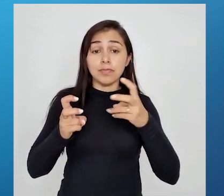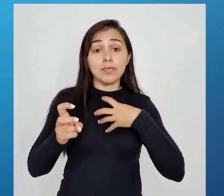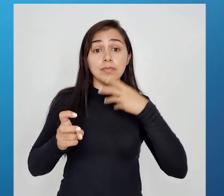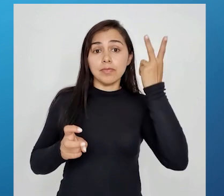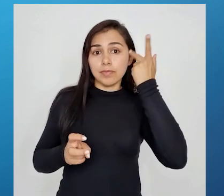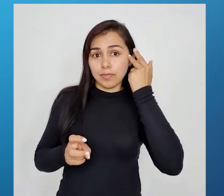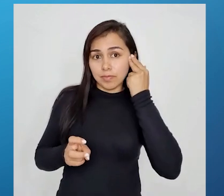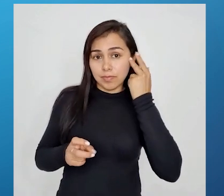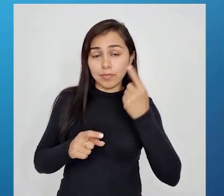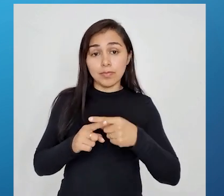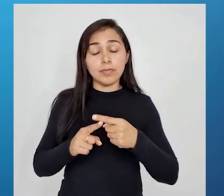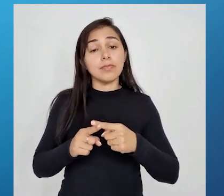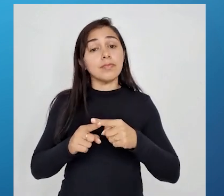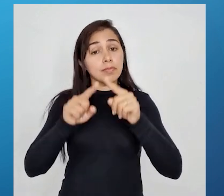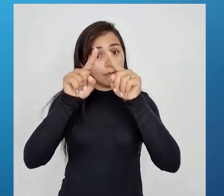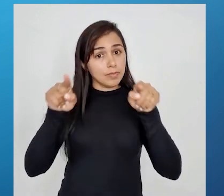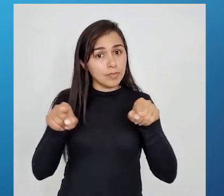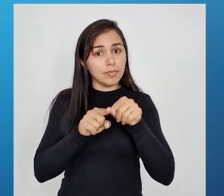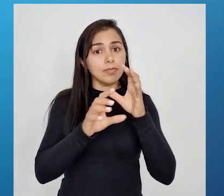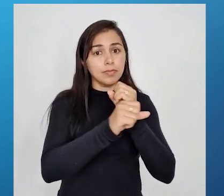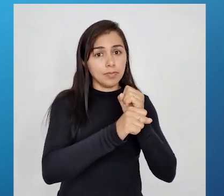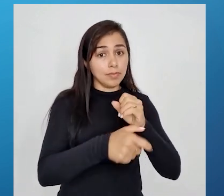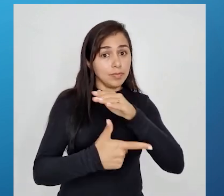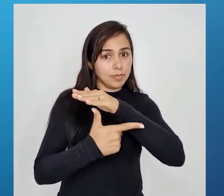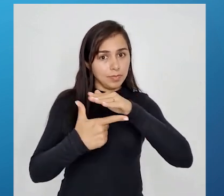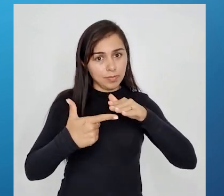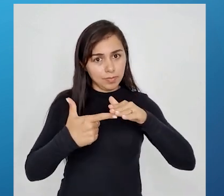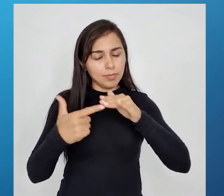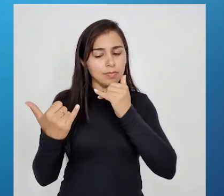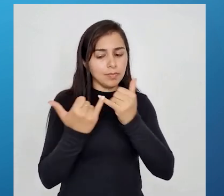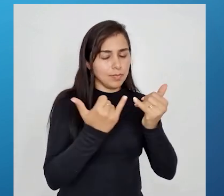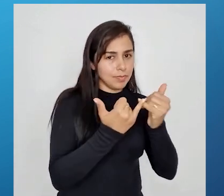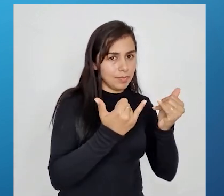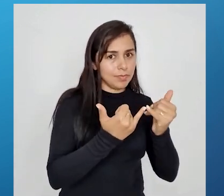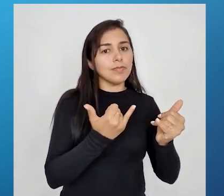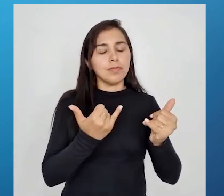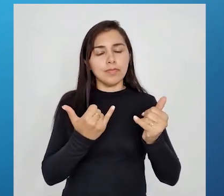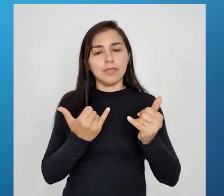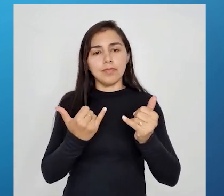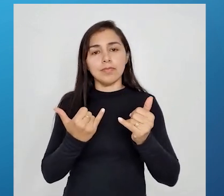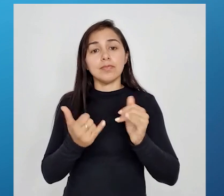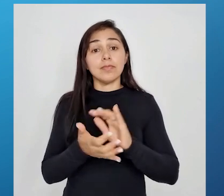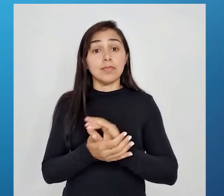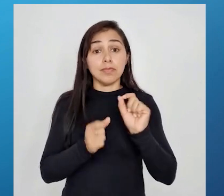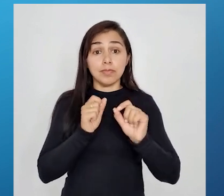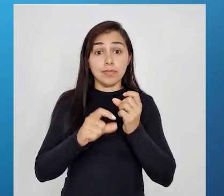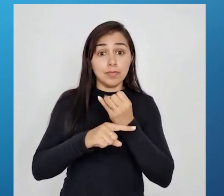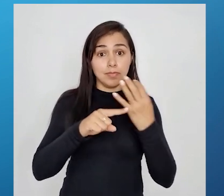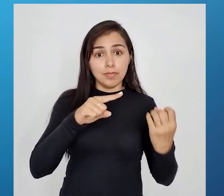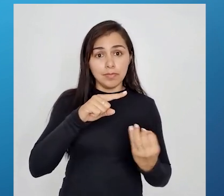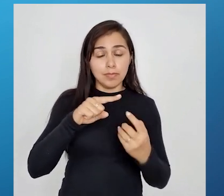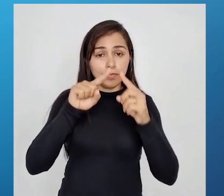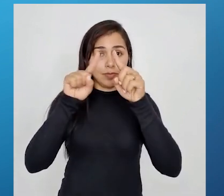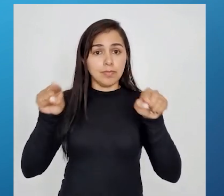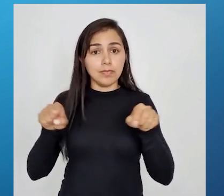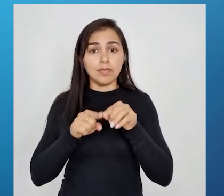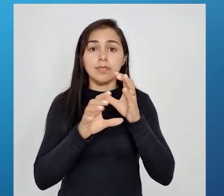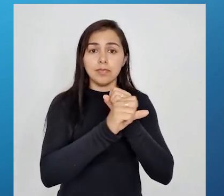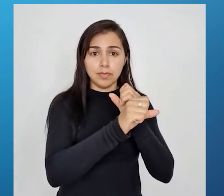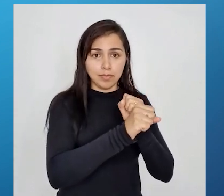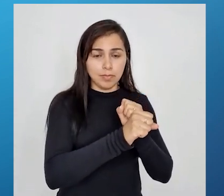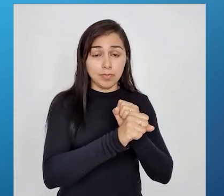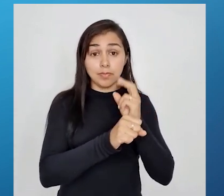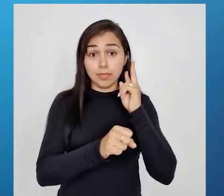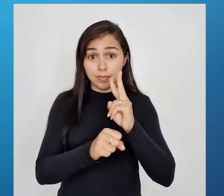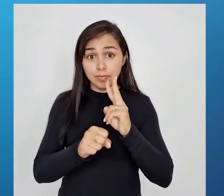quando lidamos com triângulo, retângulos semelhantes e são conhecidas como razões trigonométricas. Considere